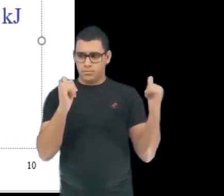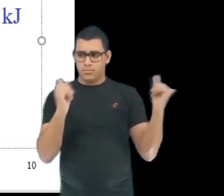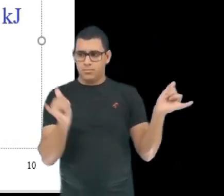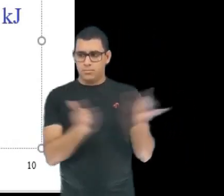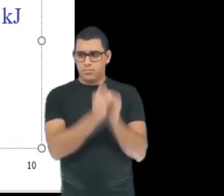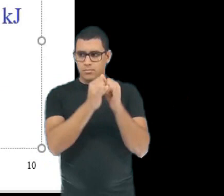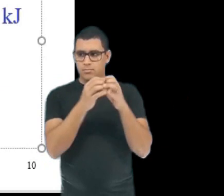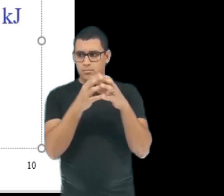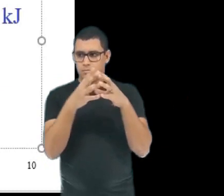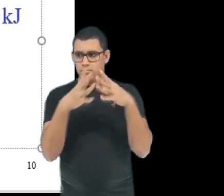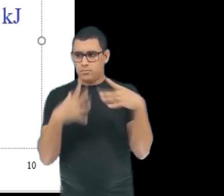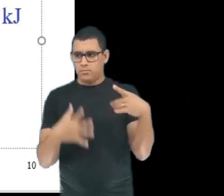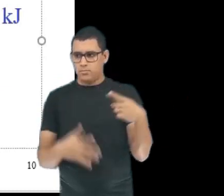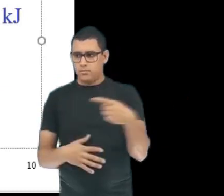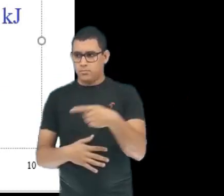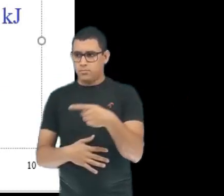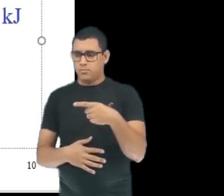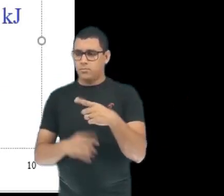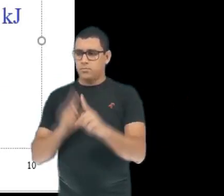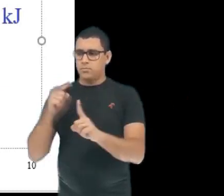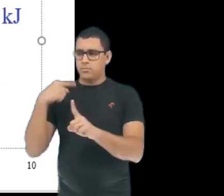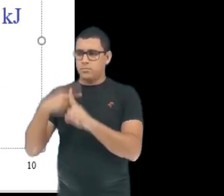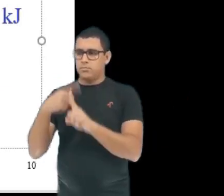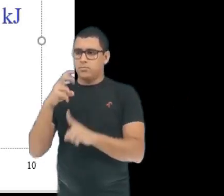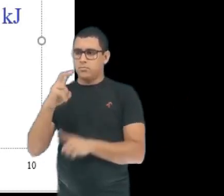de hidrogênio gasoso